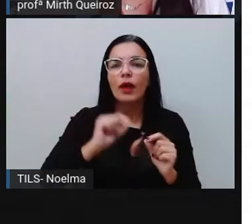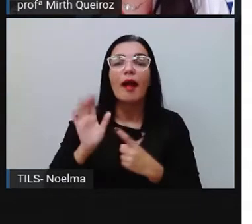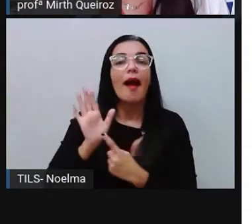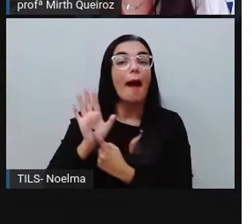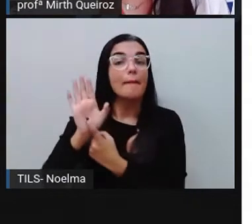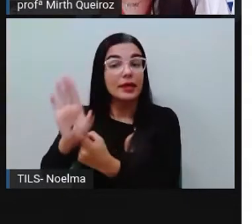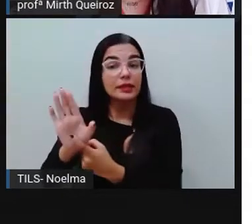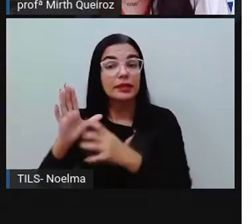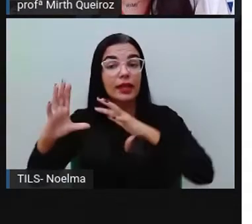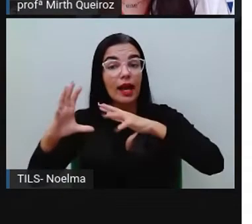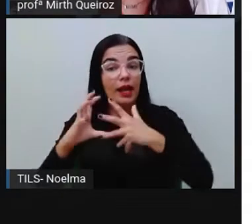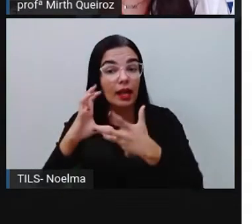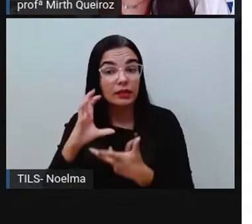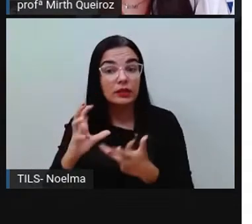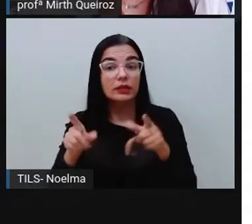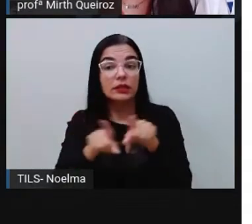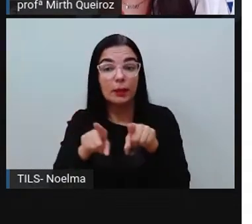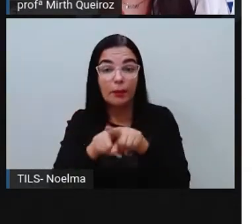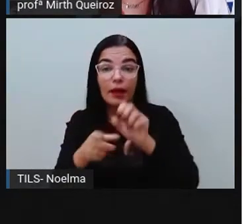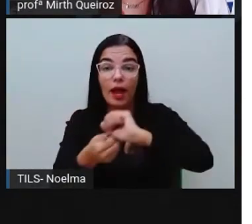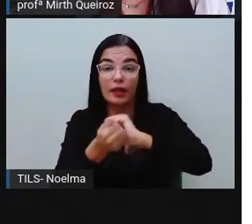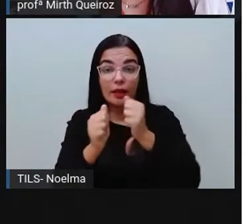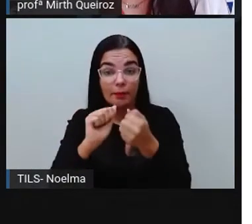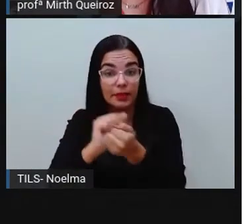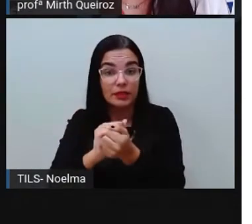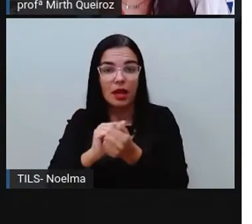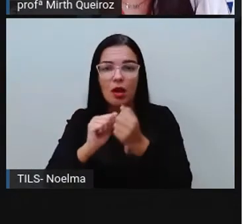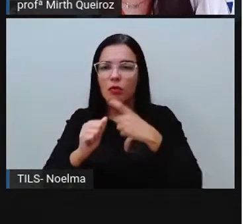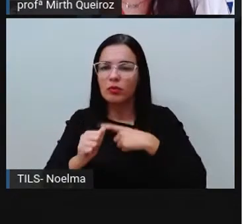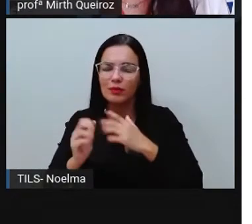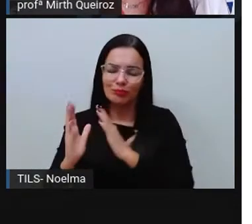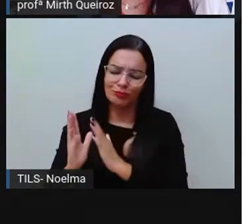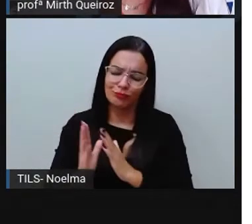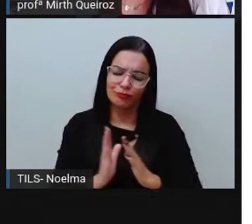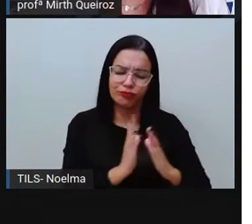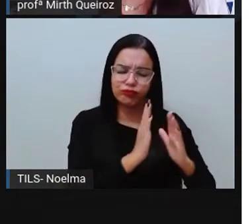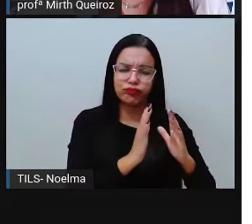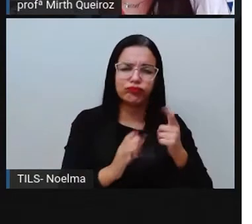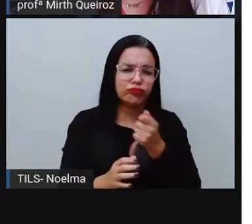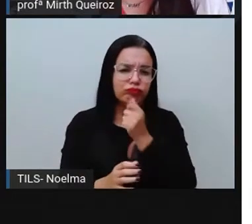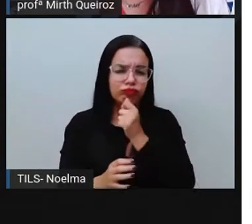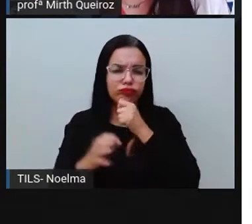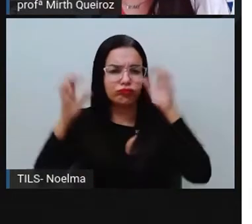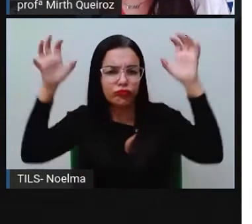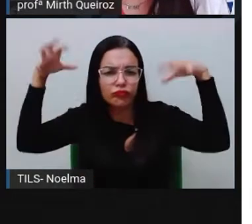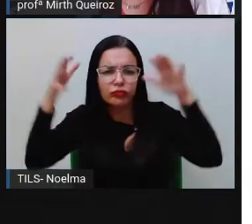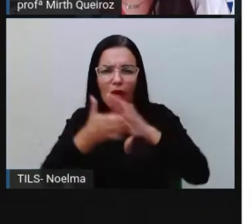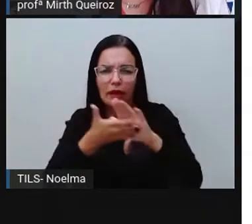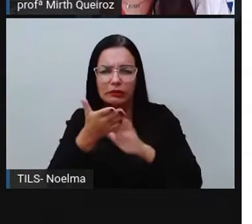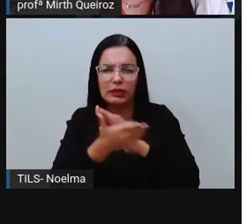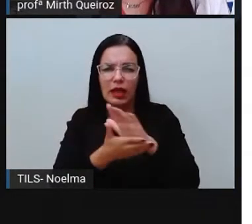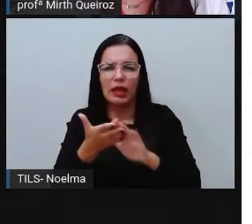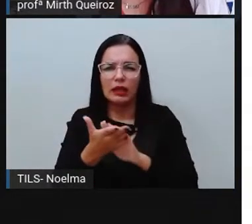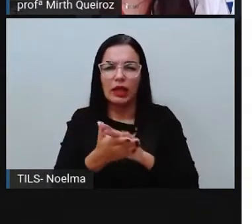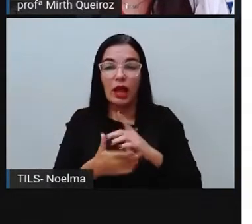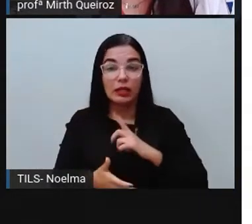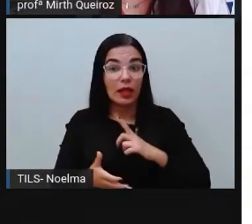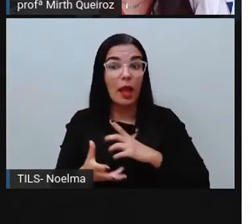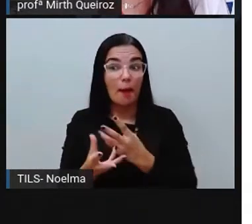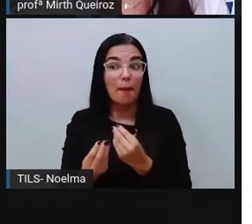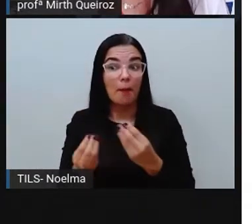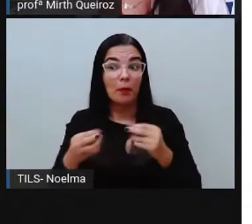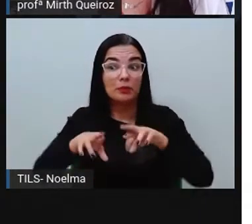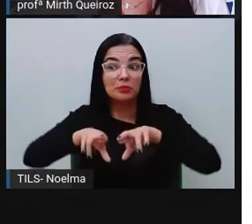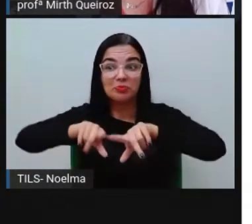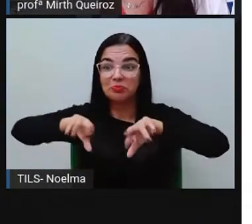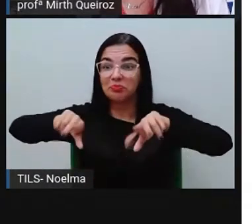disse a vocês. E grande diversidade de espécies vegetais, muitas delas endêmicas, né, que se desenvolve aí